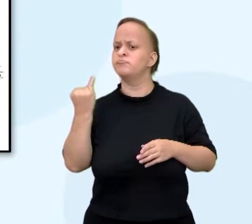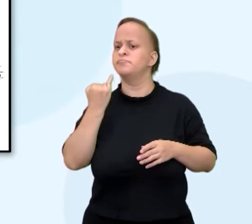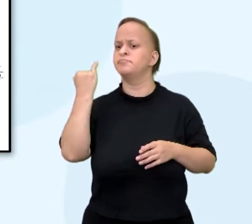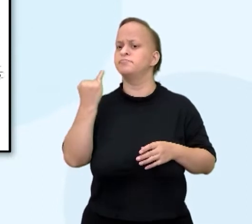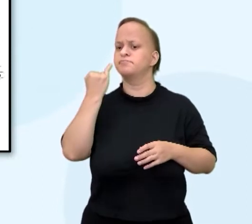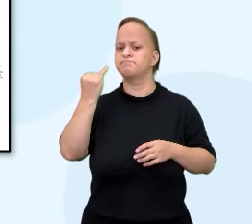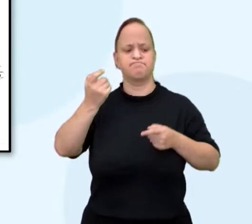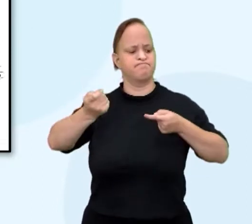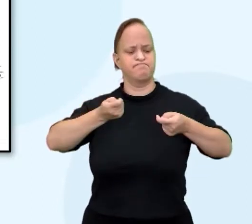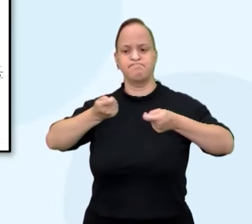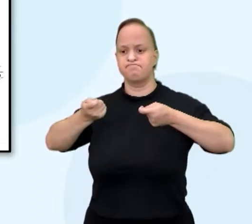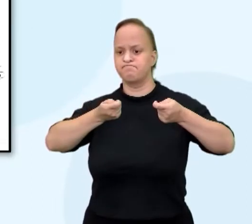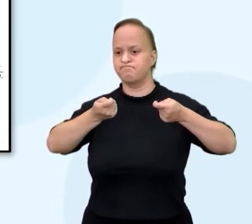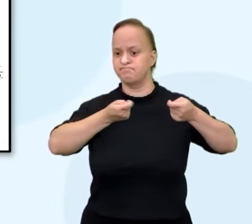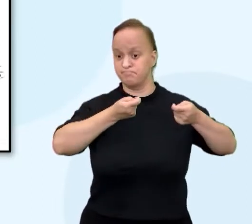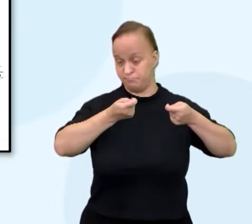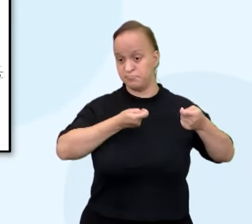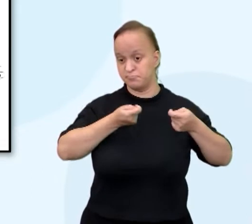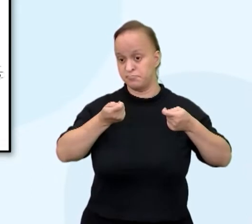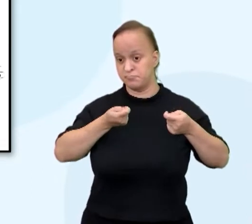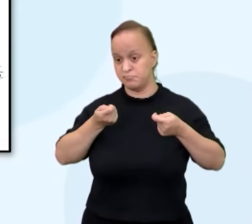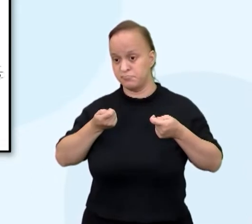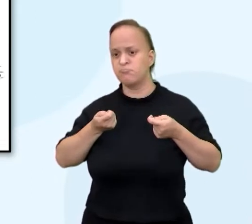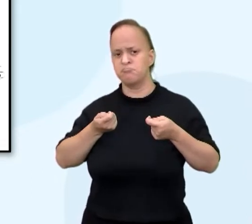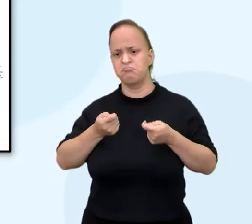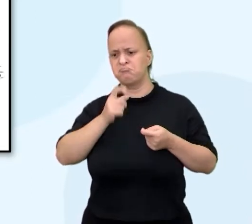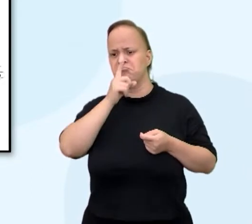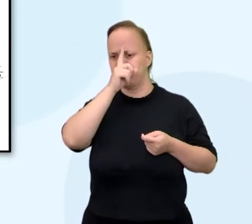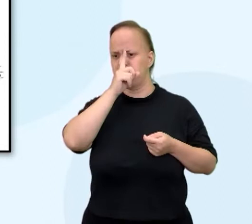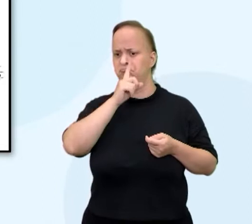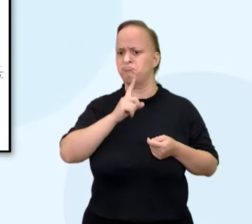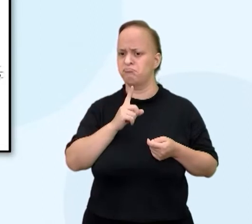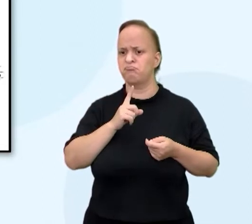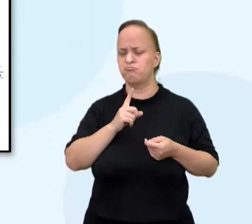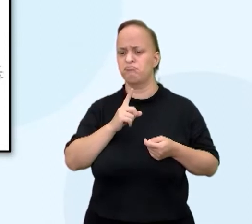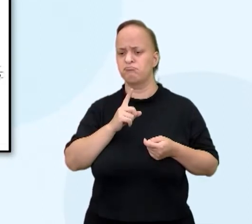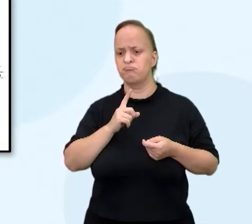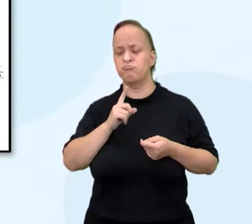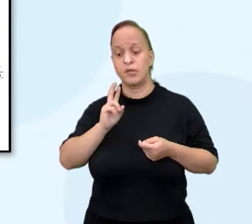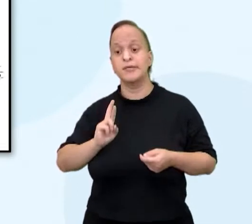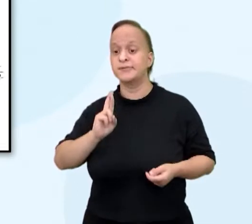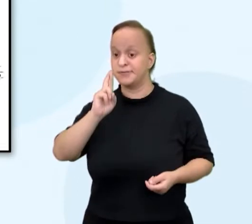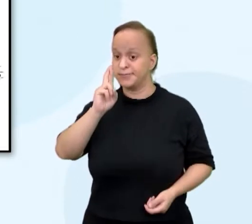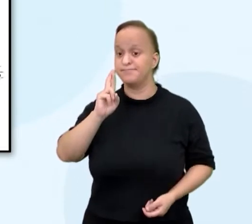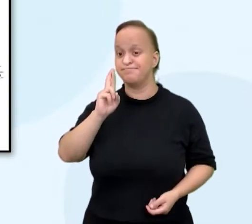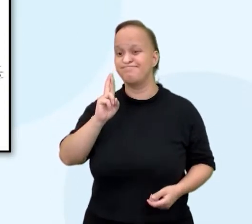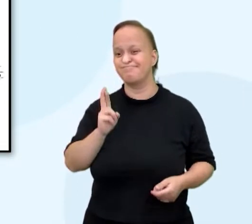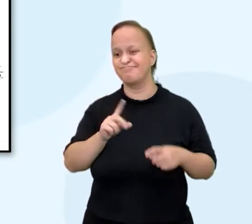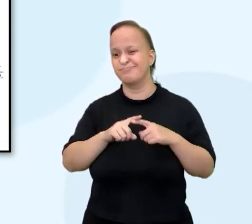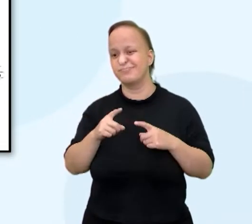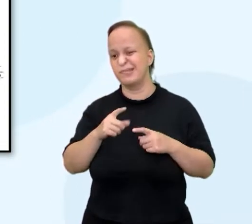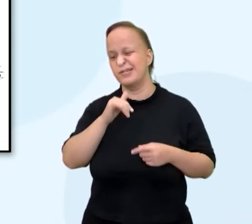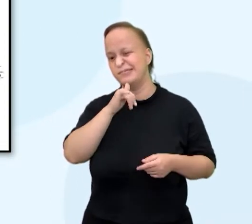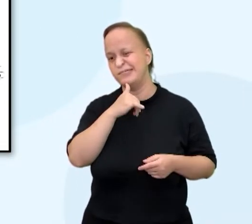vai comandar aí esses países. É uma imagem bem que representa bem esse período, mas é ao mesmo tempo bem